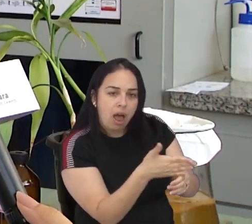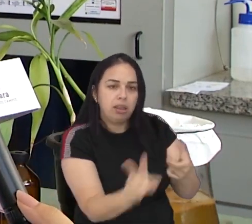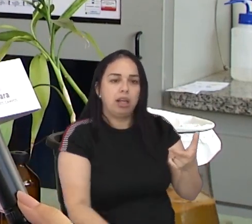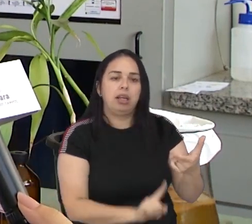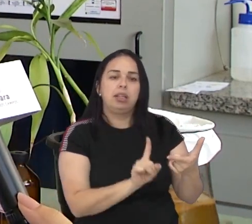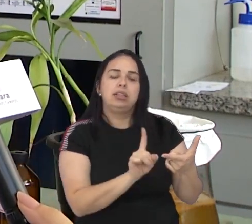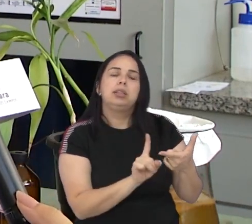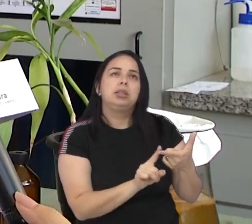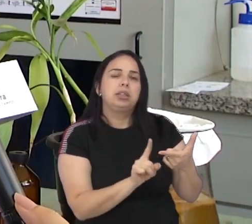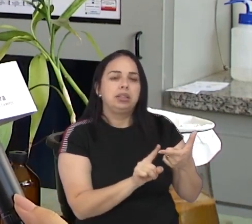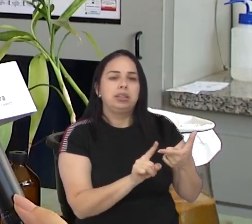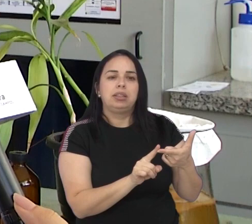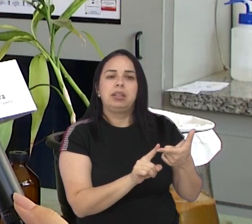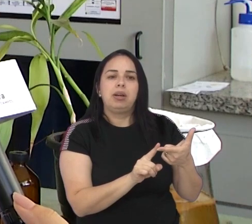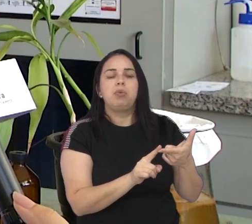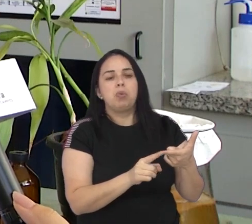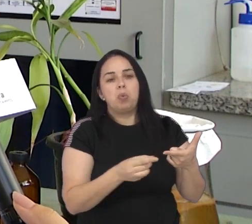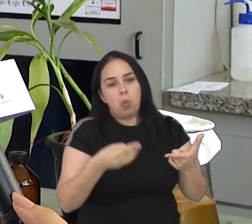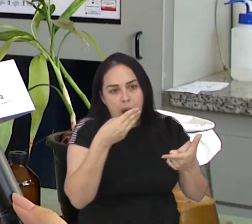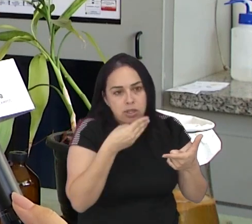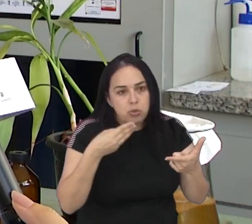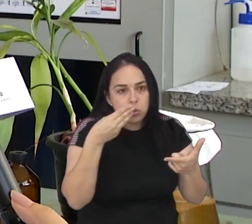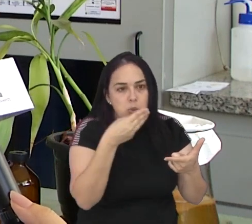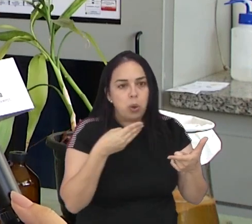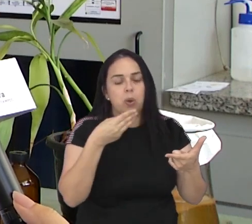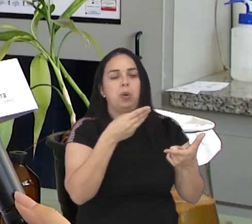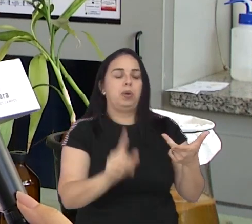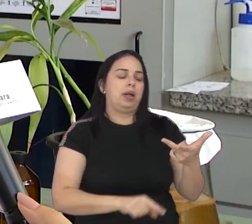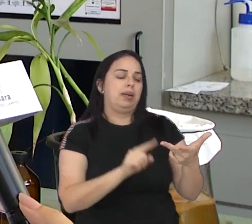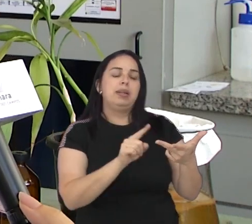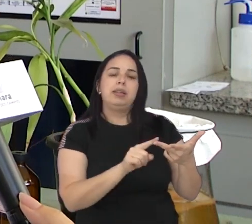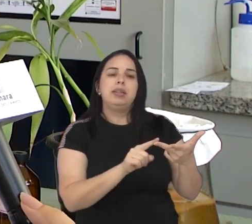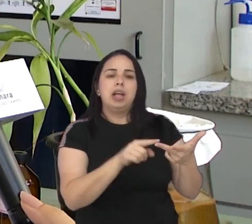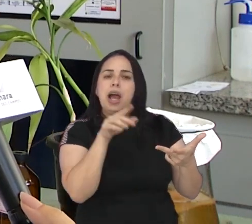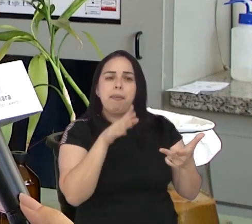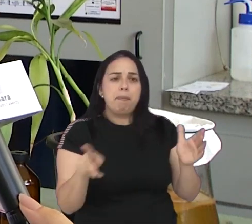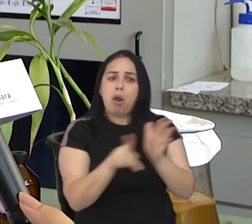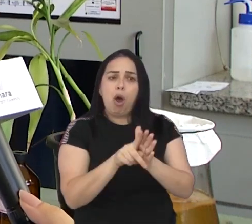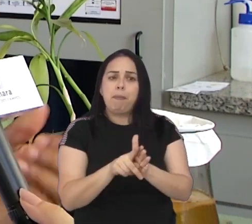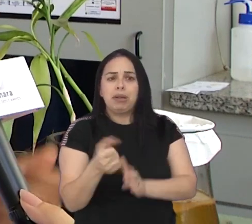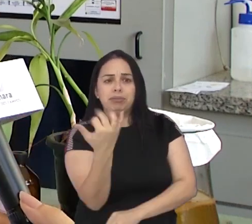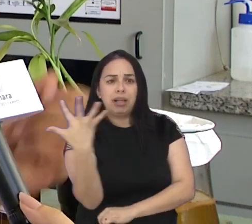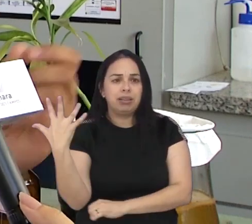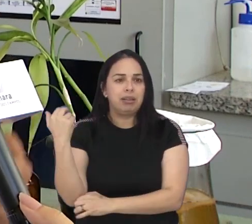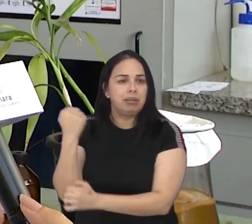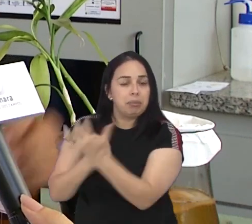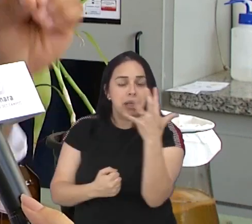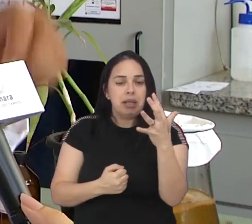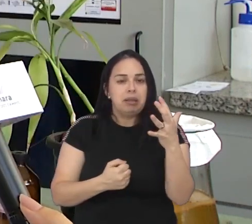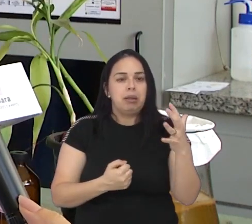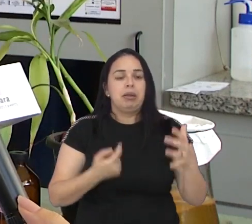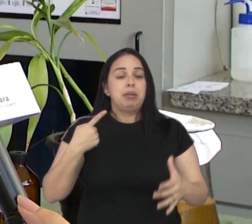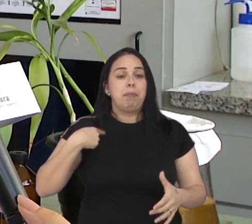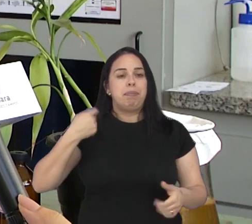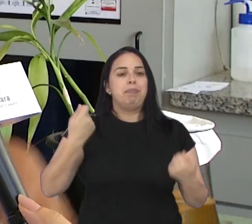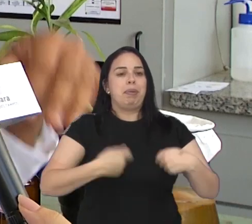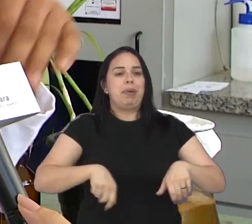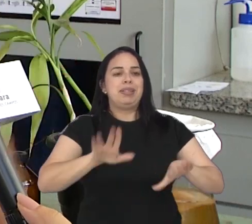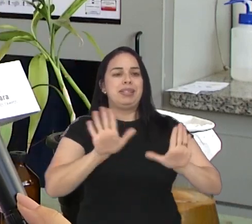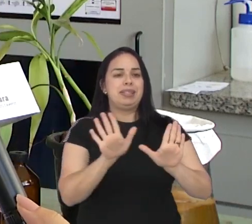batata, né? A glicerina, a gente extrai do reino vegetal. Então a gente não precisa